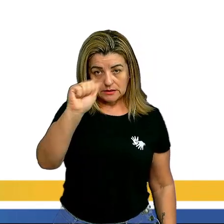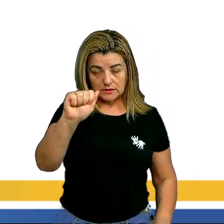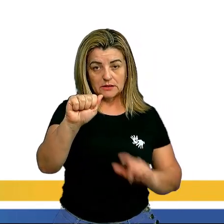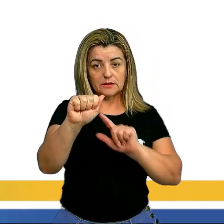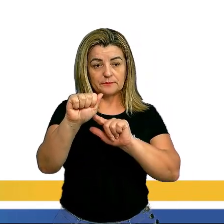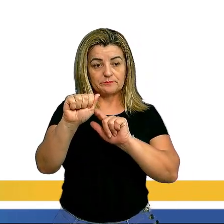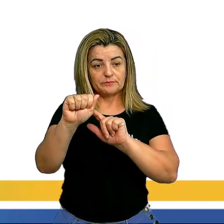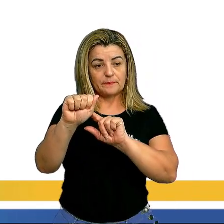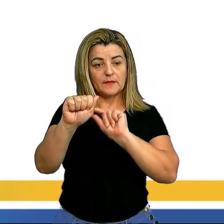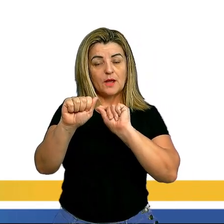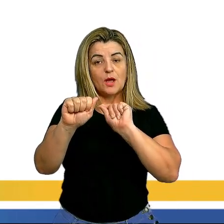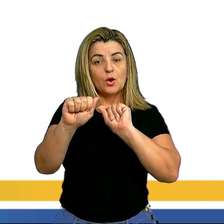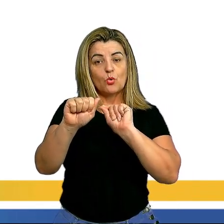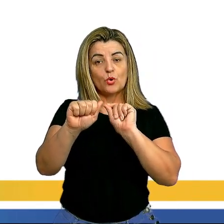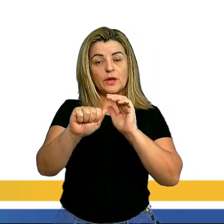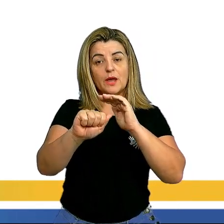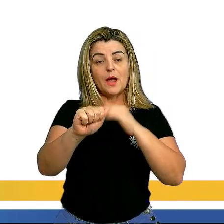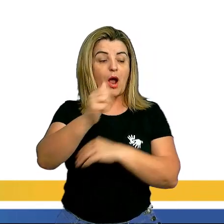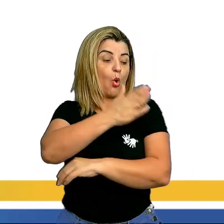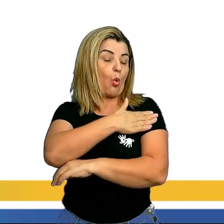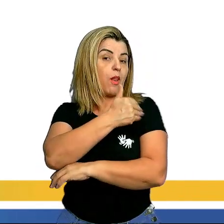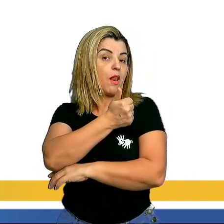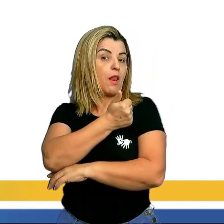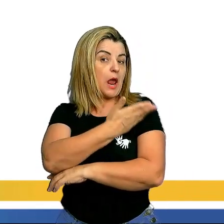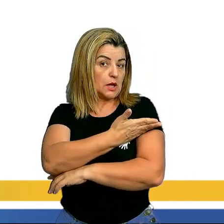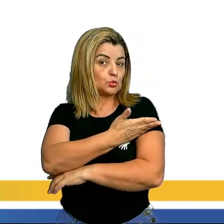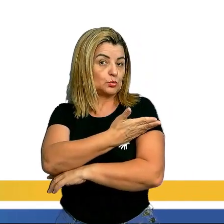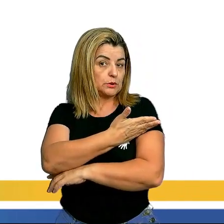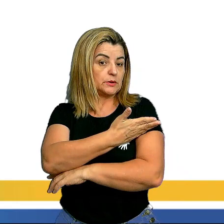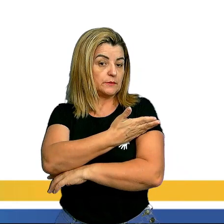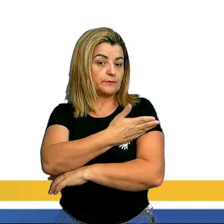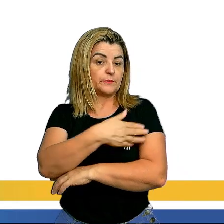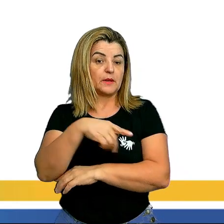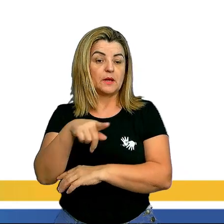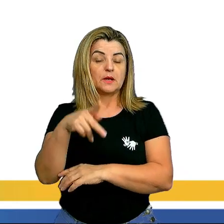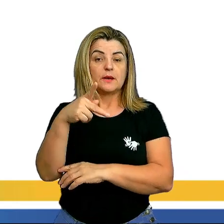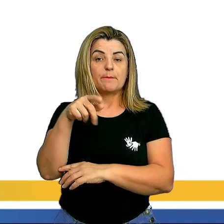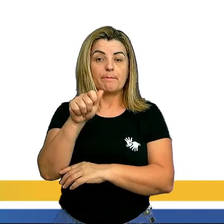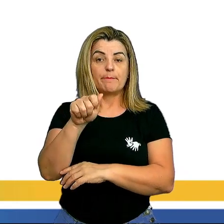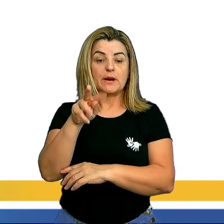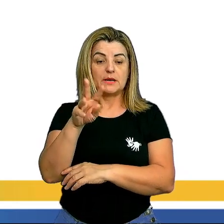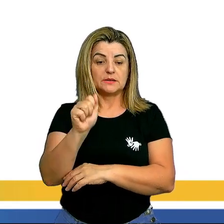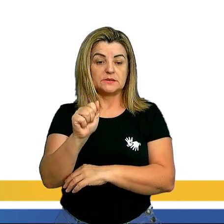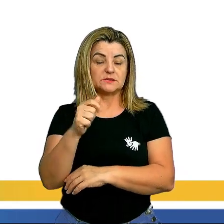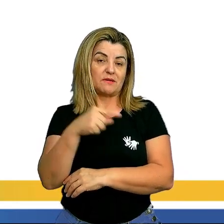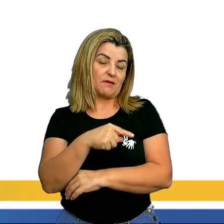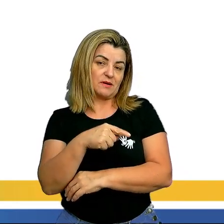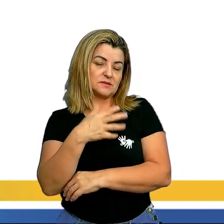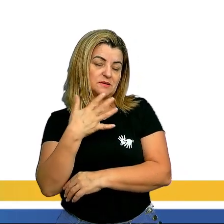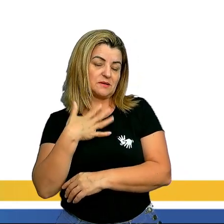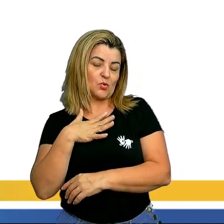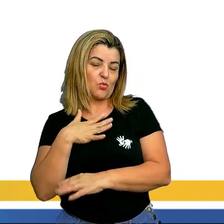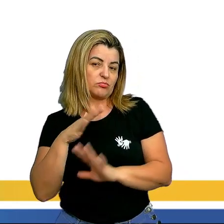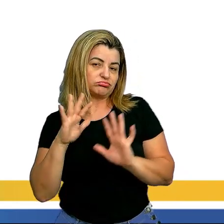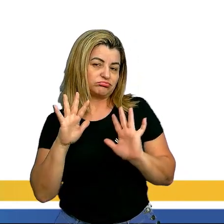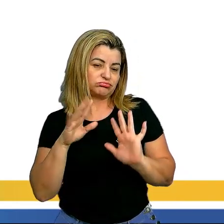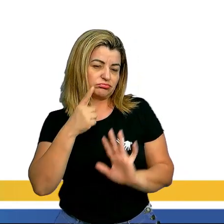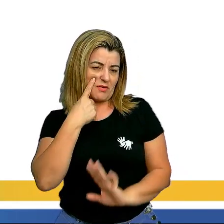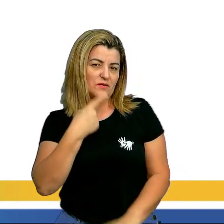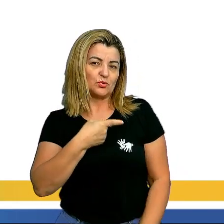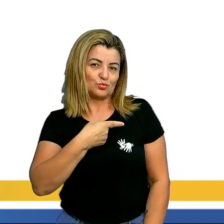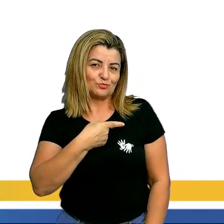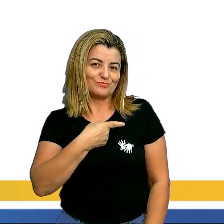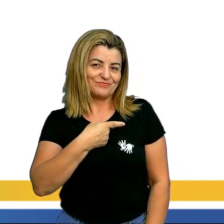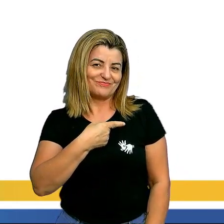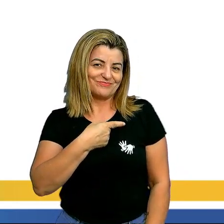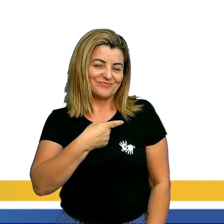para, que quer dizer ao lado de, e do latim pátrica, que é lugar de nascimento. Esse é tranquilo. Olha só o que acontece aqui.